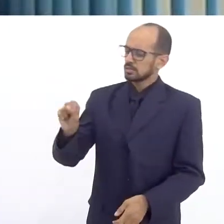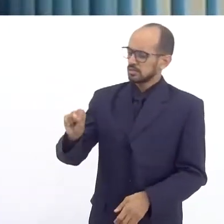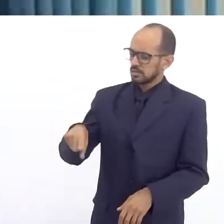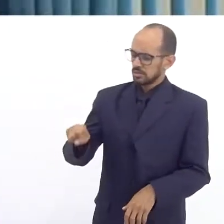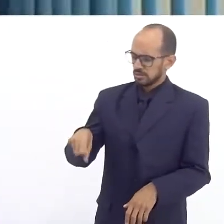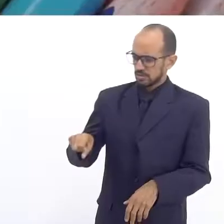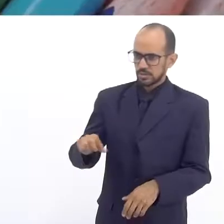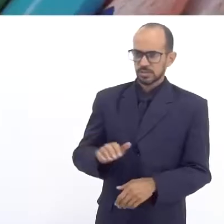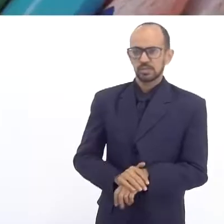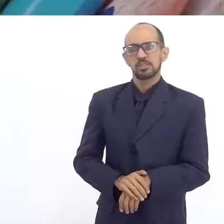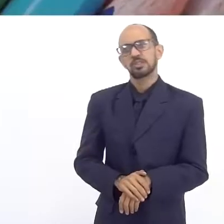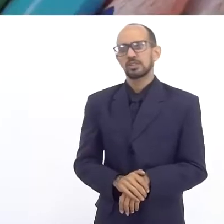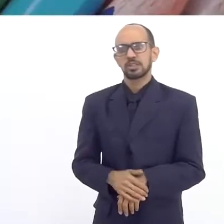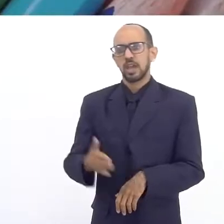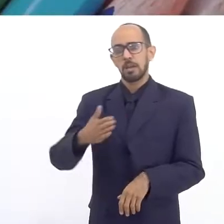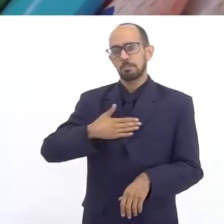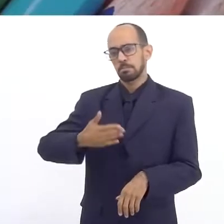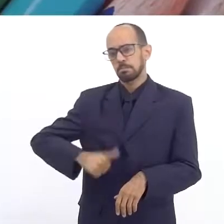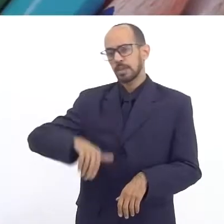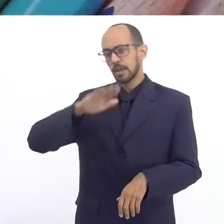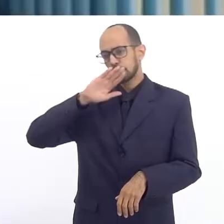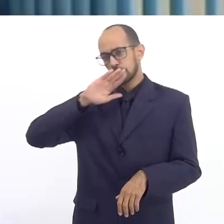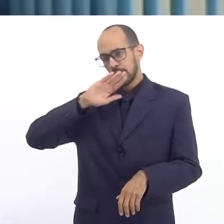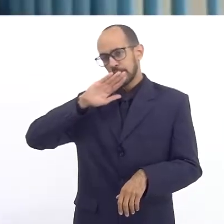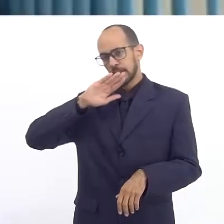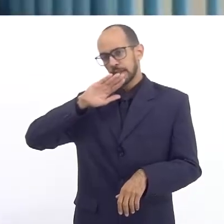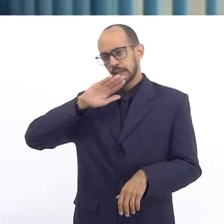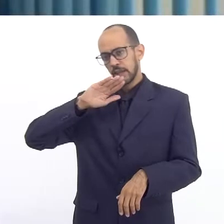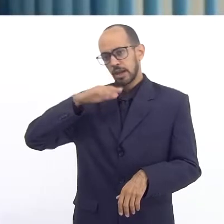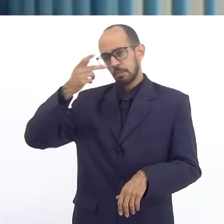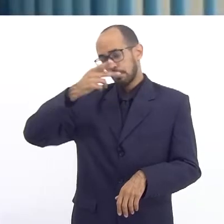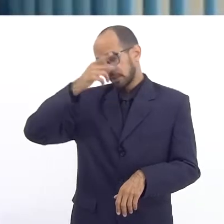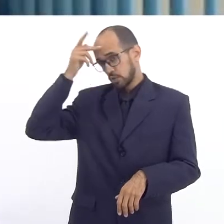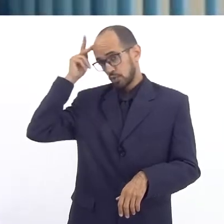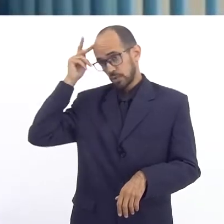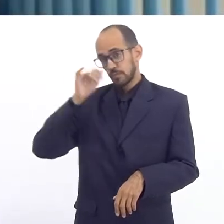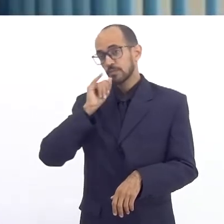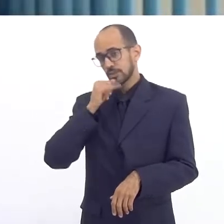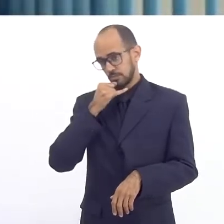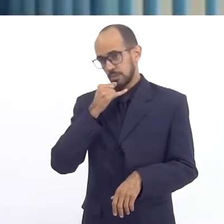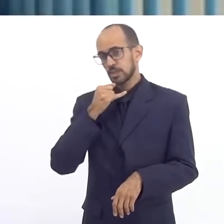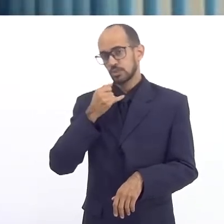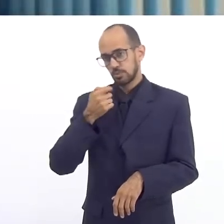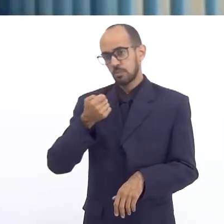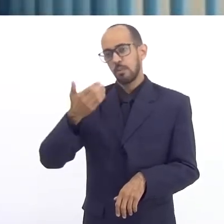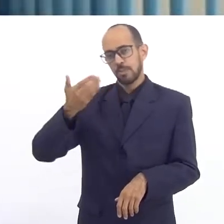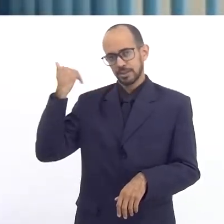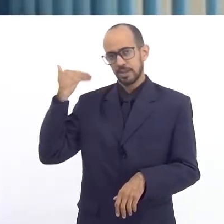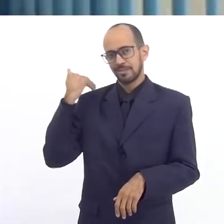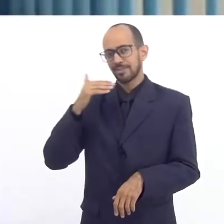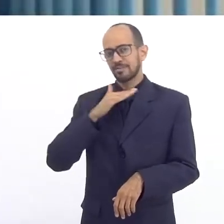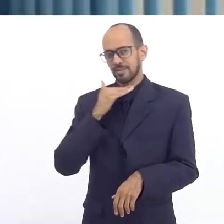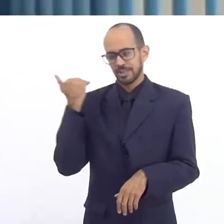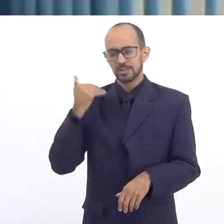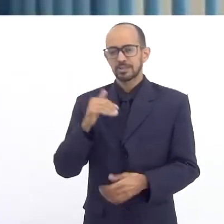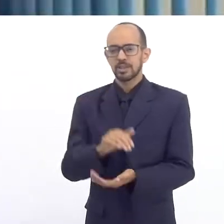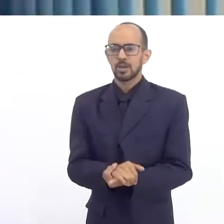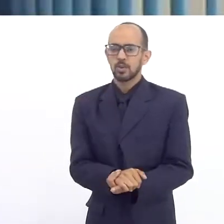já fala muito disso aqui no programa. Como eu disse, a minha mãe é uma pessoa que até Infelizmente, ela faleceu